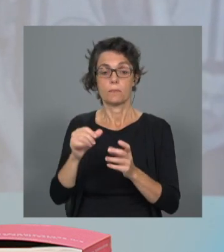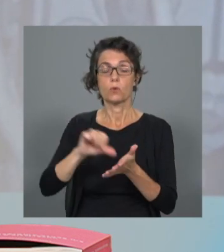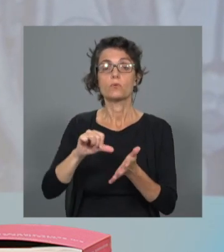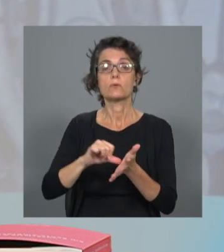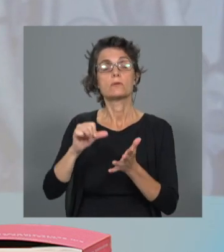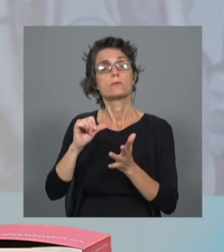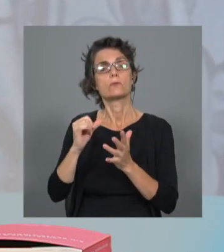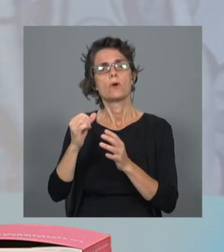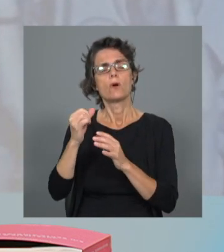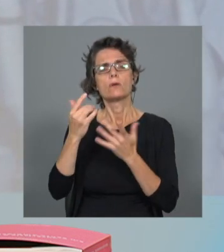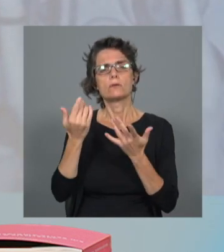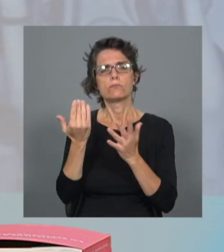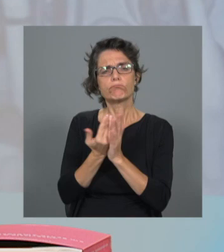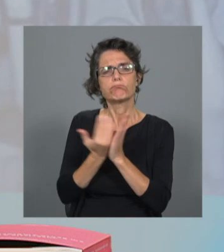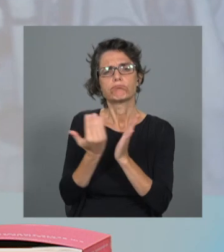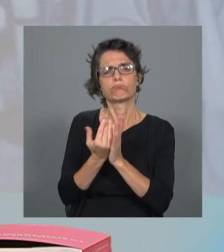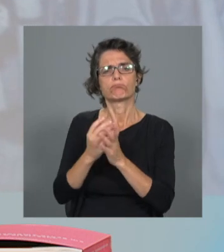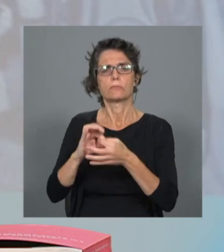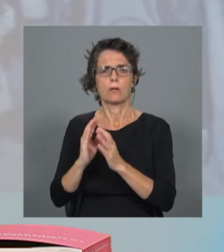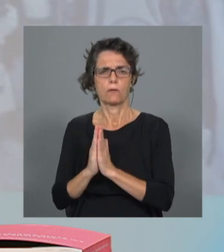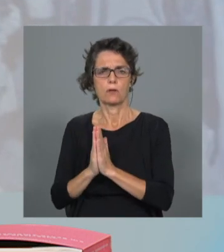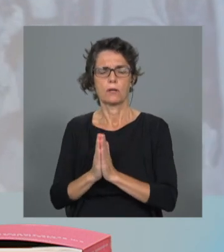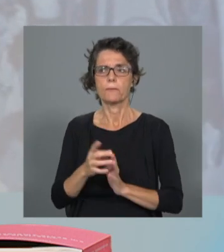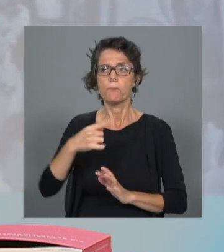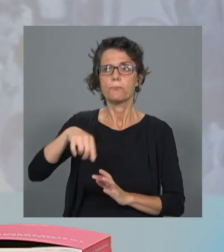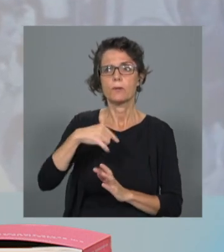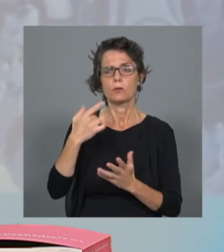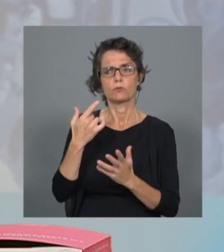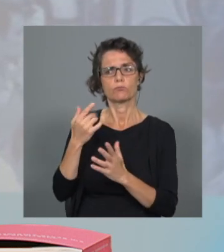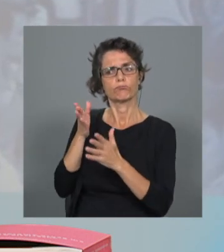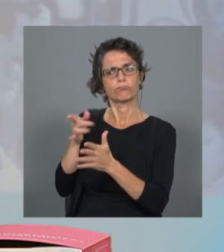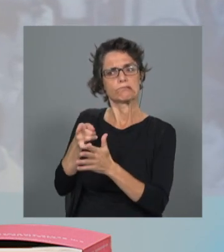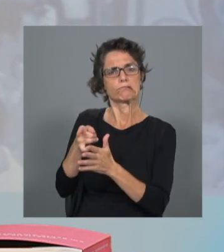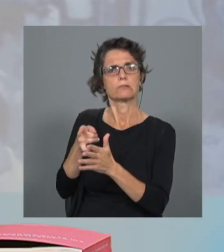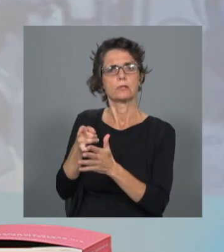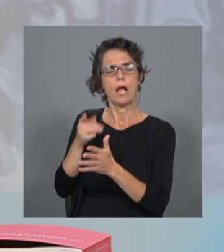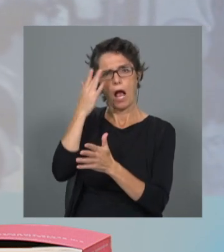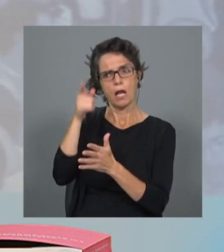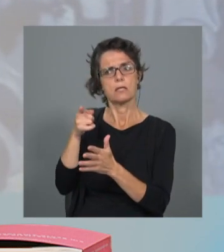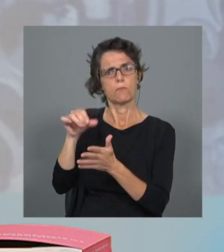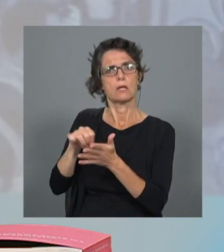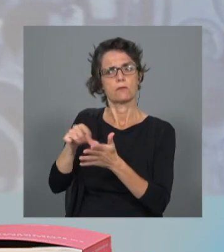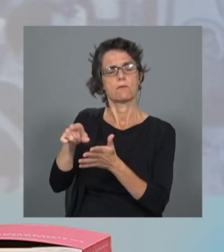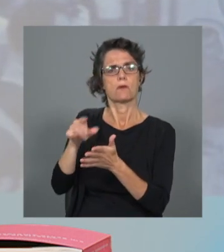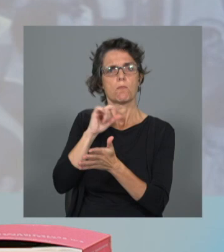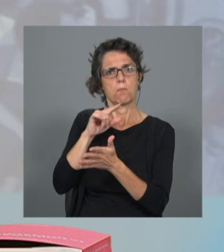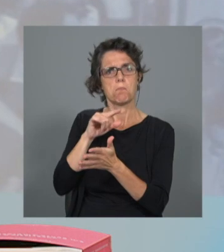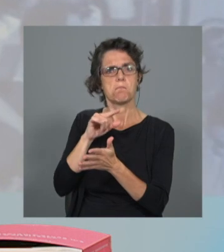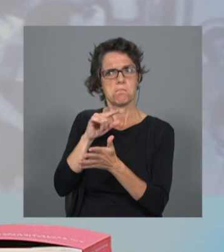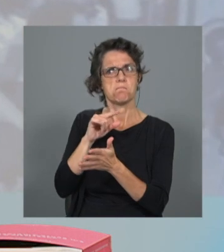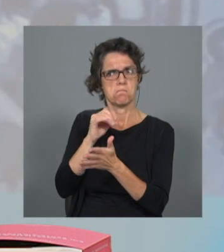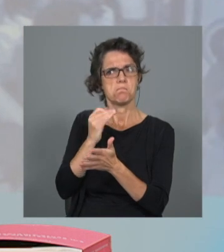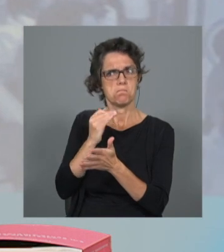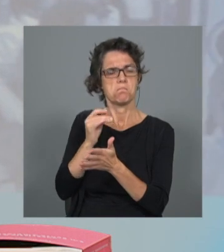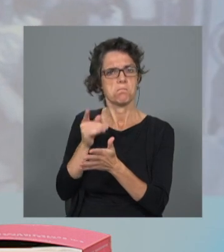Estudos Pastorais, olhamos para ele, pensamos nele, ele poderá estar mais ligado até à